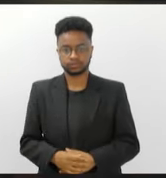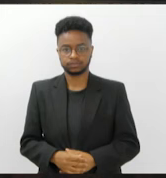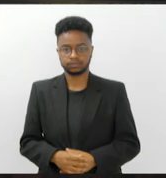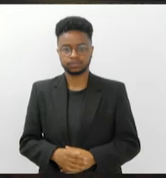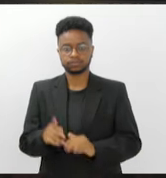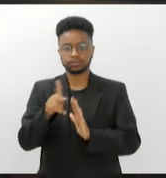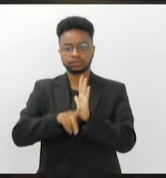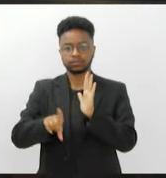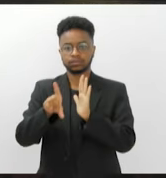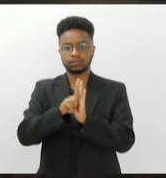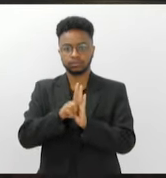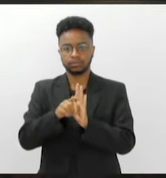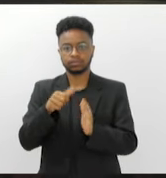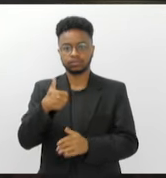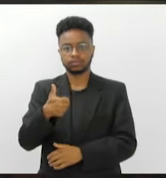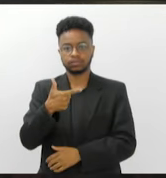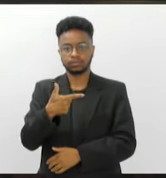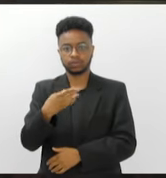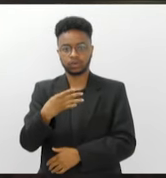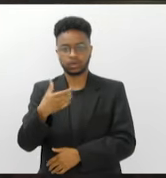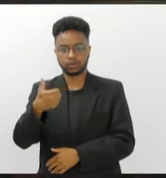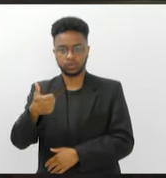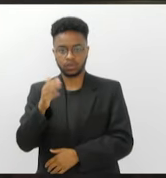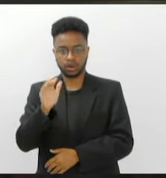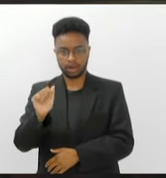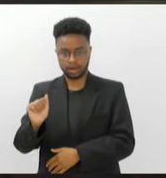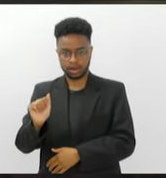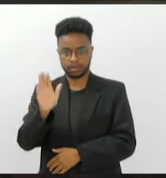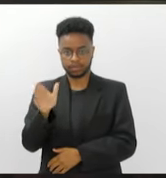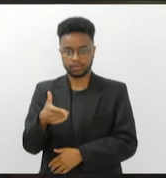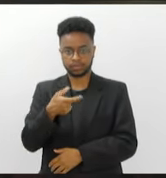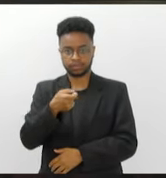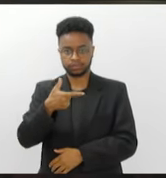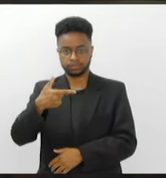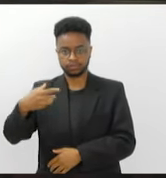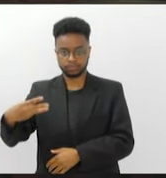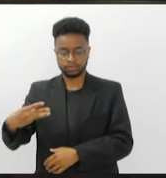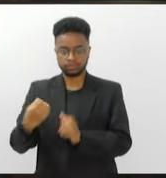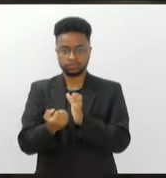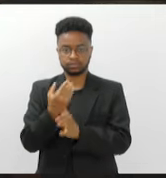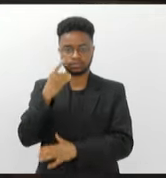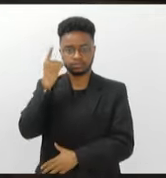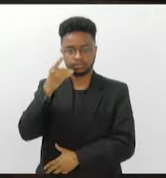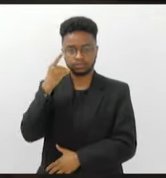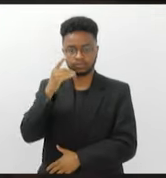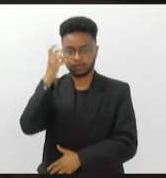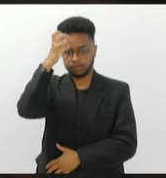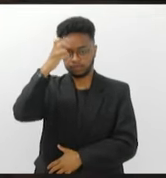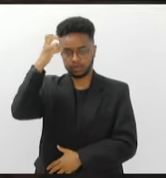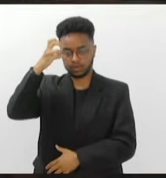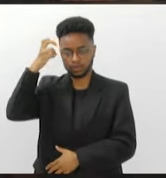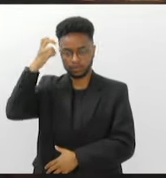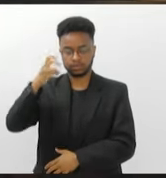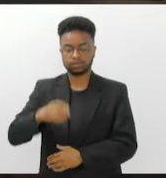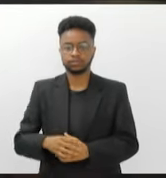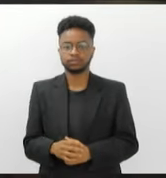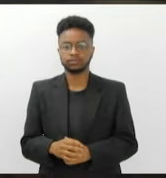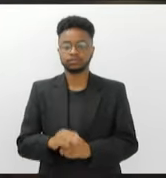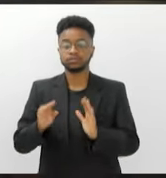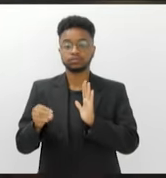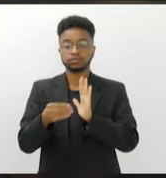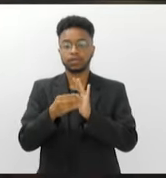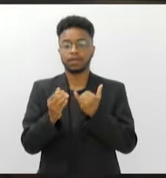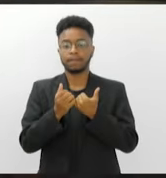projeto de lei número 1241-A de 2023, de autoria da deputada Verônica Lima, que declara